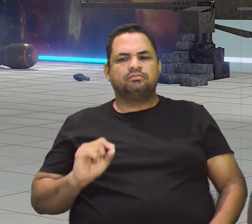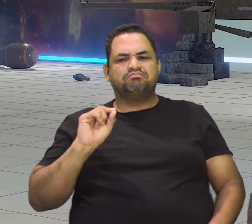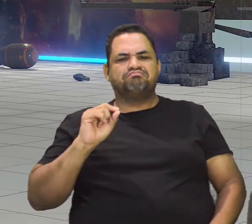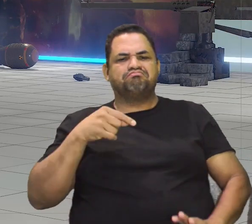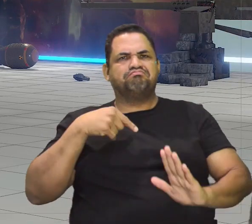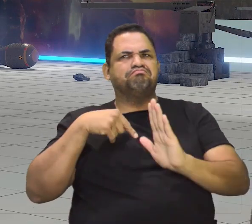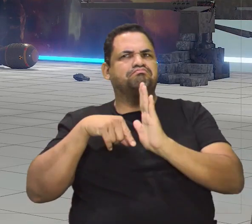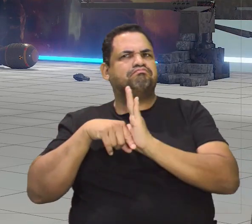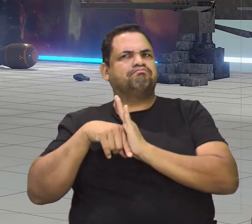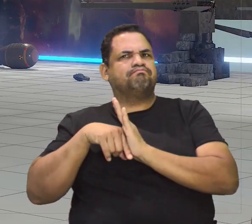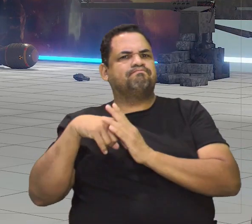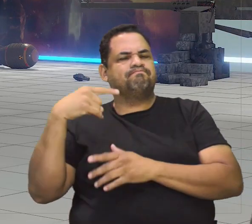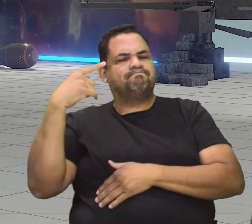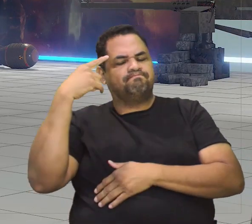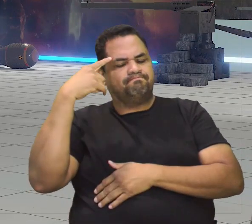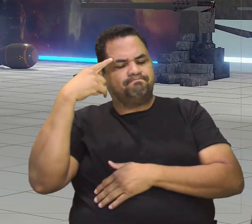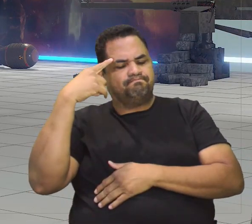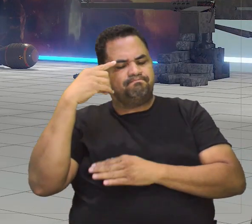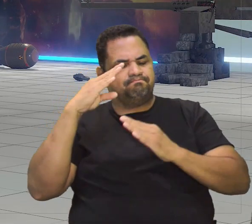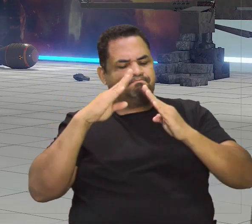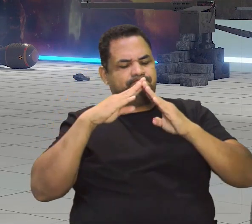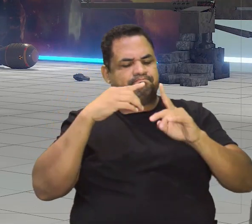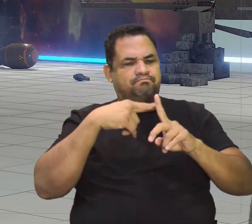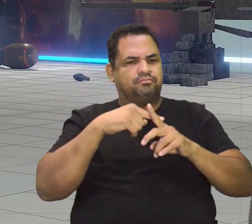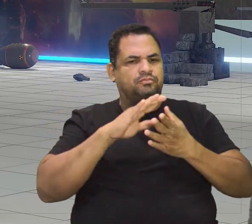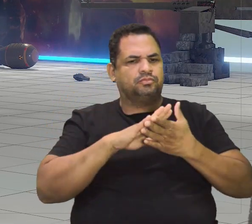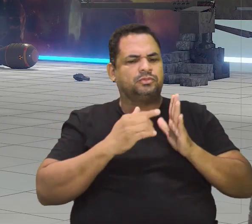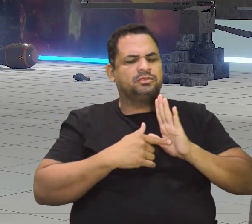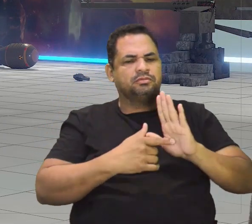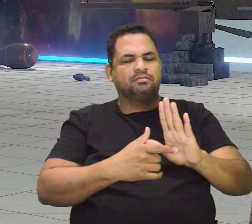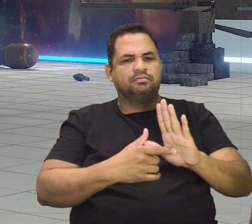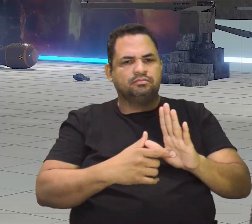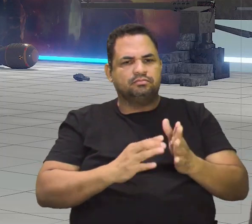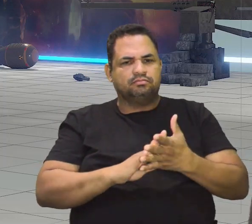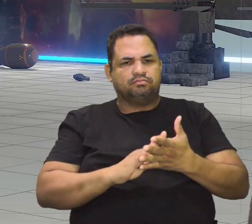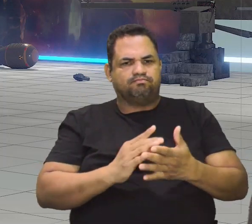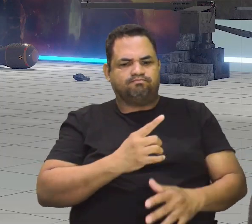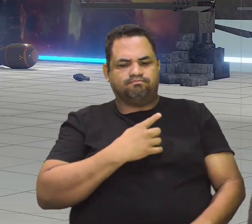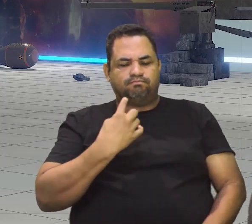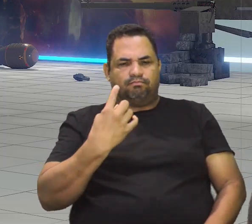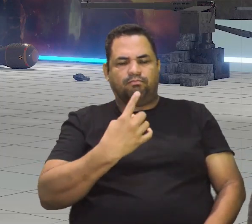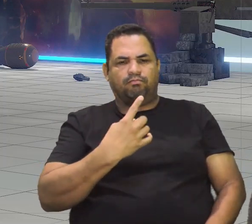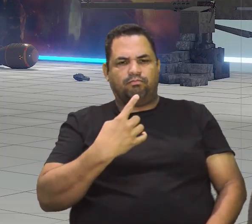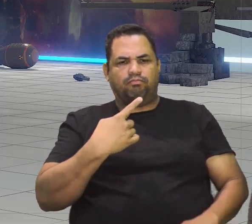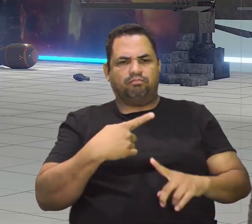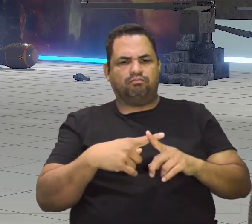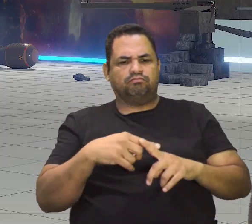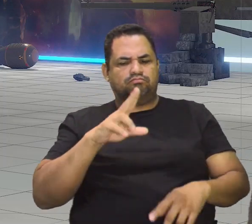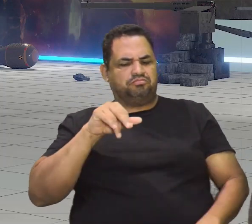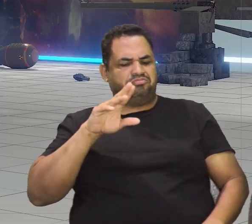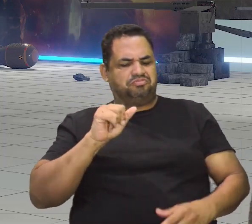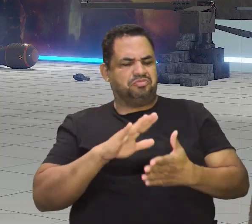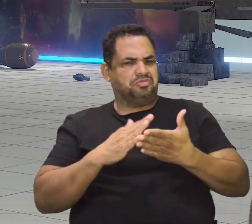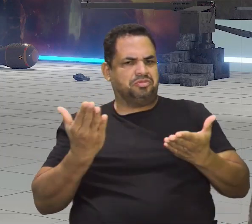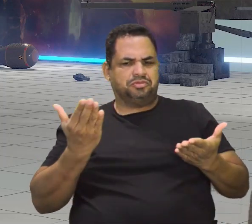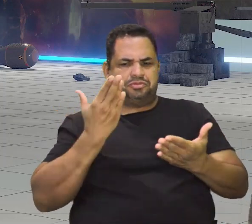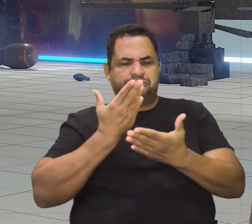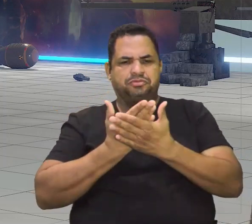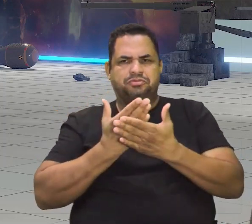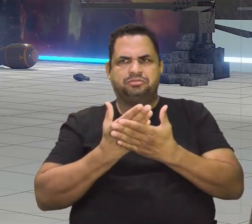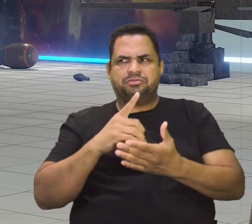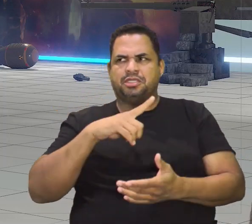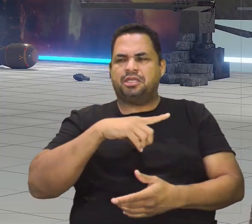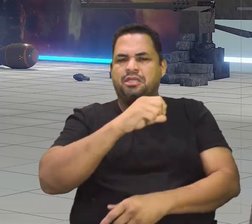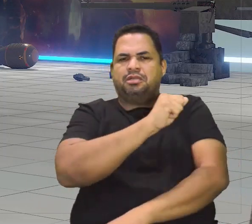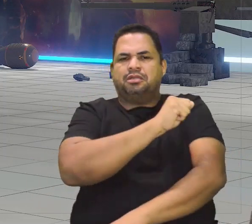questionamento da igreja. O que é isso que o senhor trouxe para a gente? Que a gente fica aqui, porque nós nunca vimos essa questão, alguns alunos estão